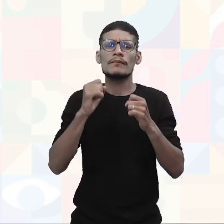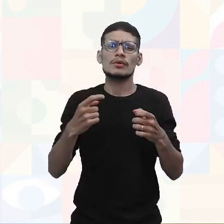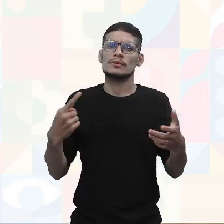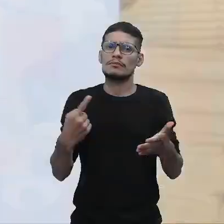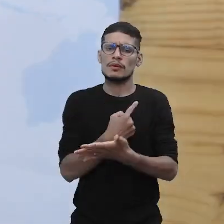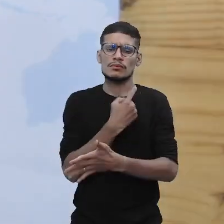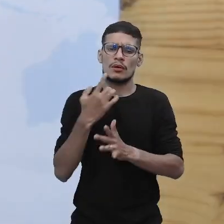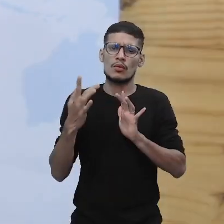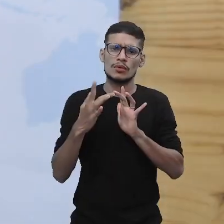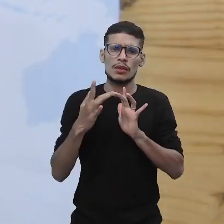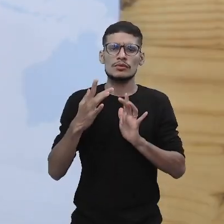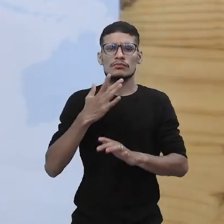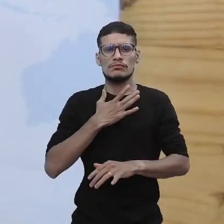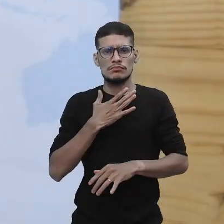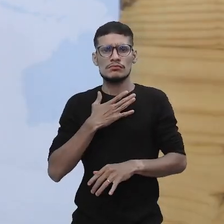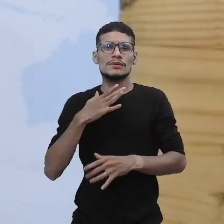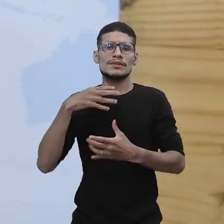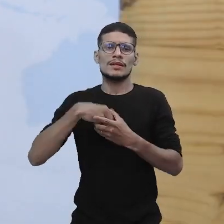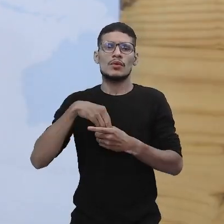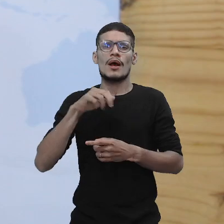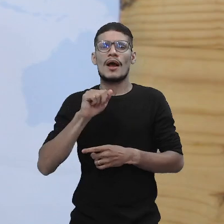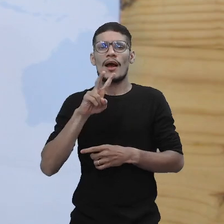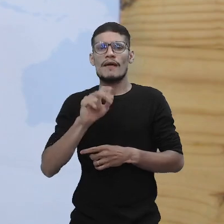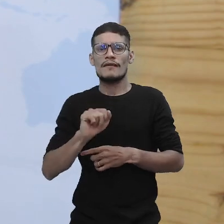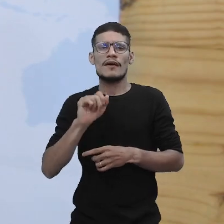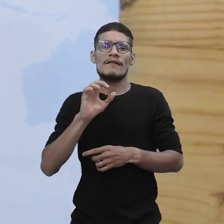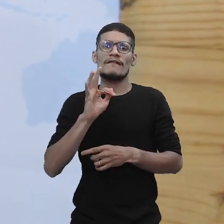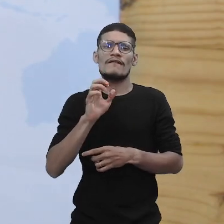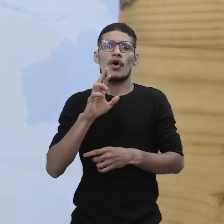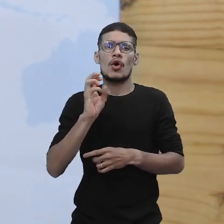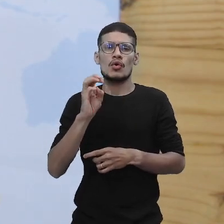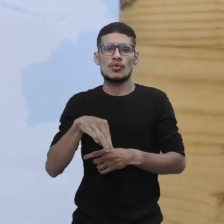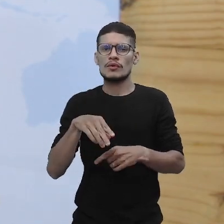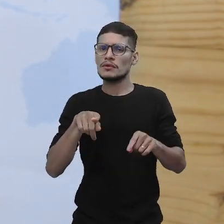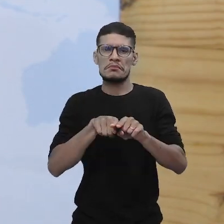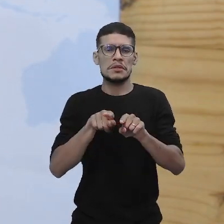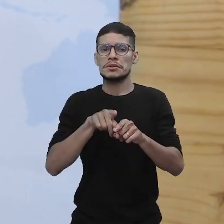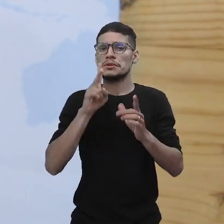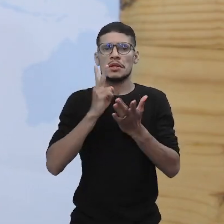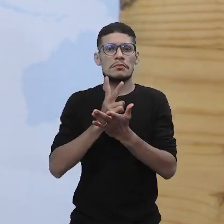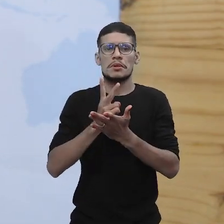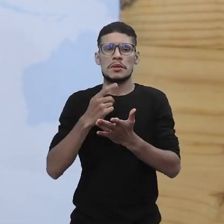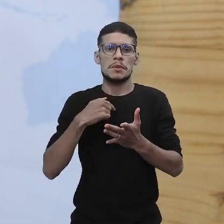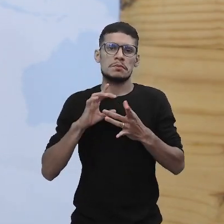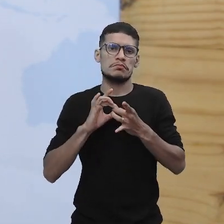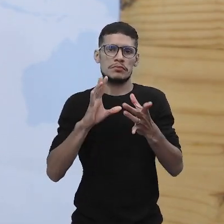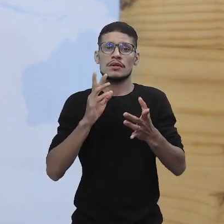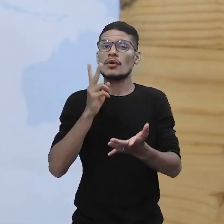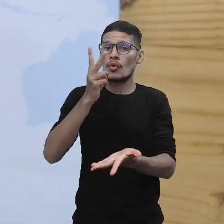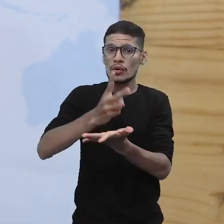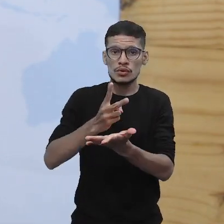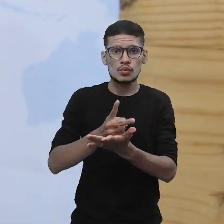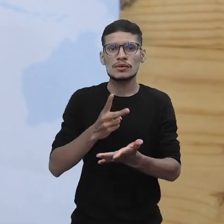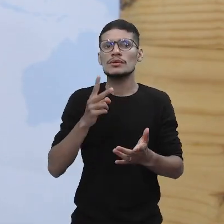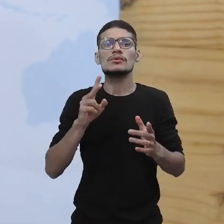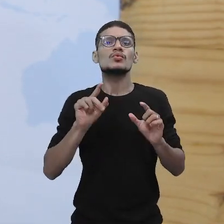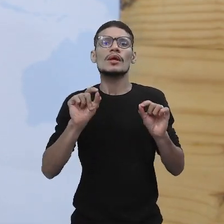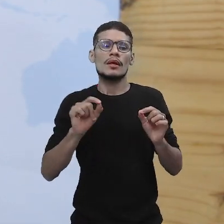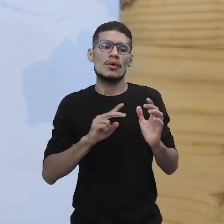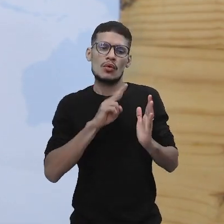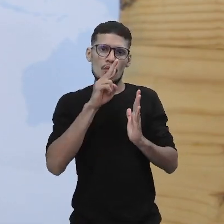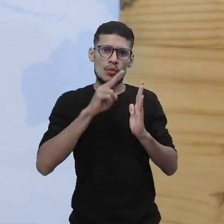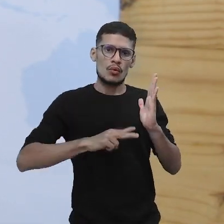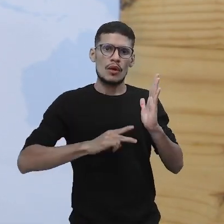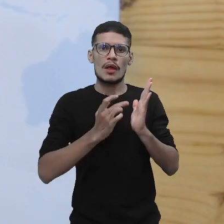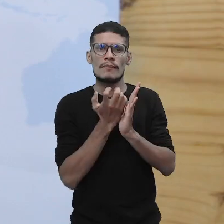entrando em contato lá através do AVA, né, nos nossos fóruns, que a gente vai estar sempre à disposição, e continue sempre olhando o e-book,